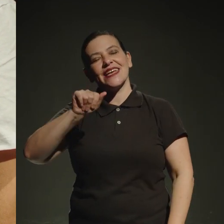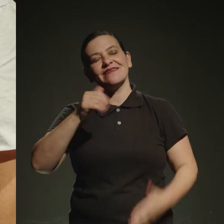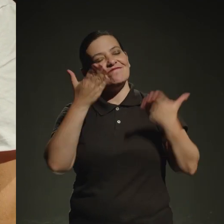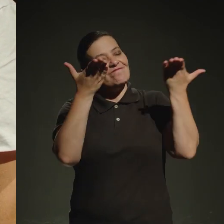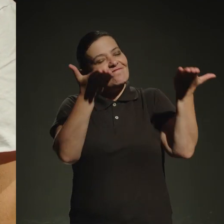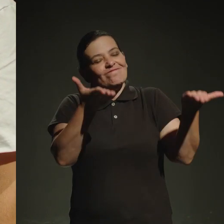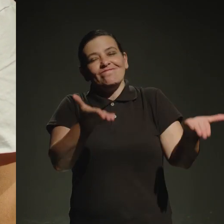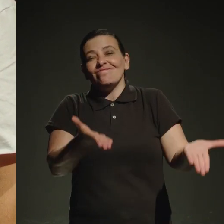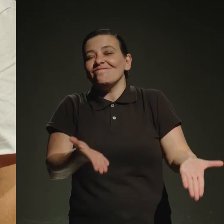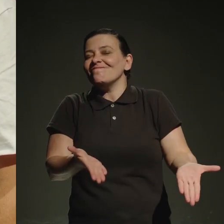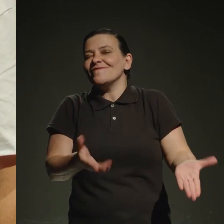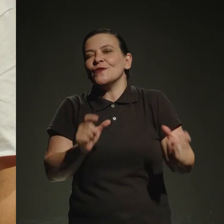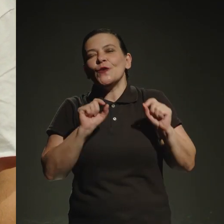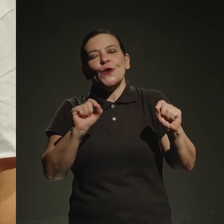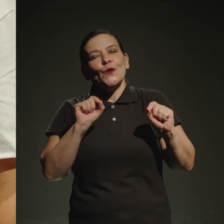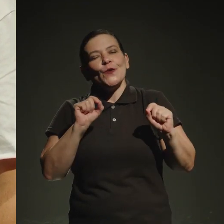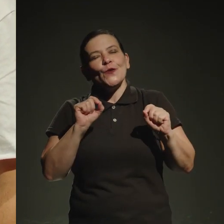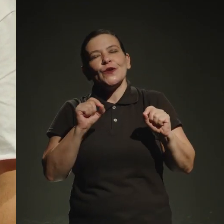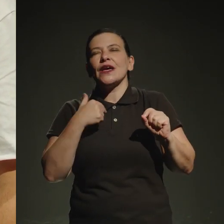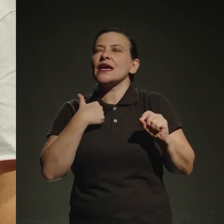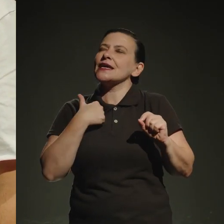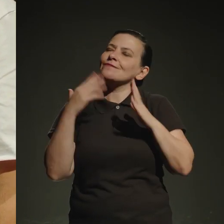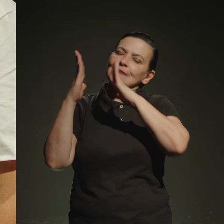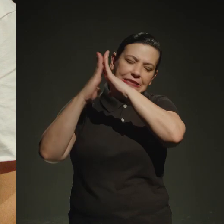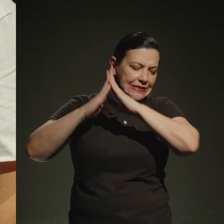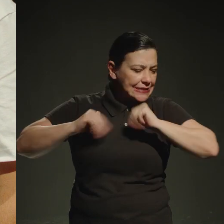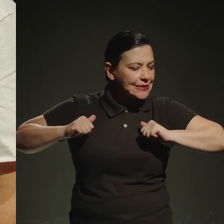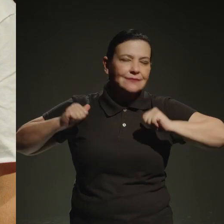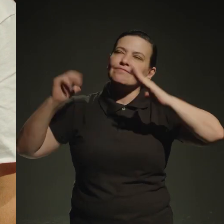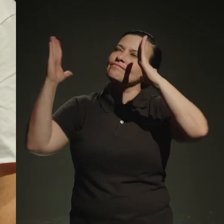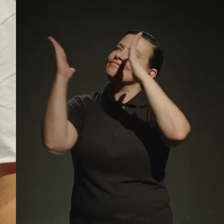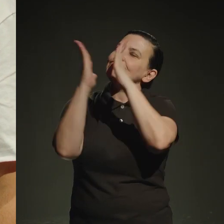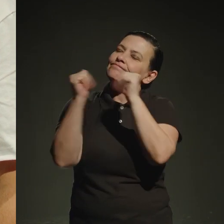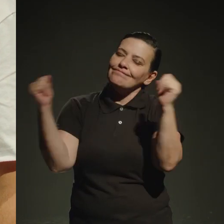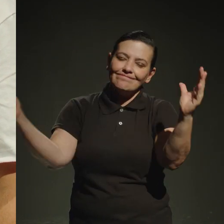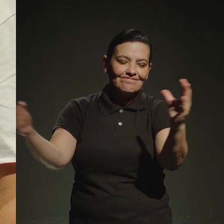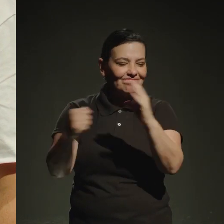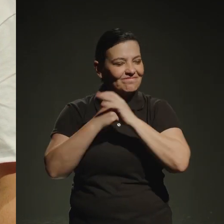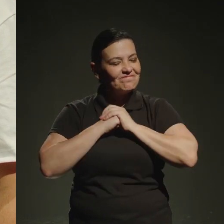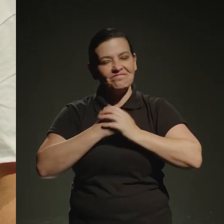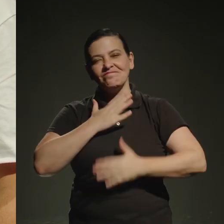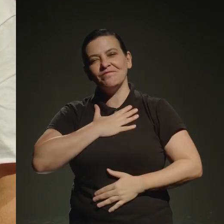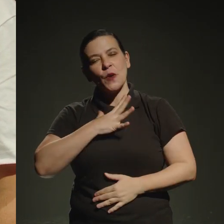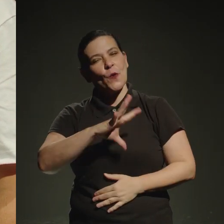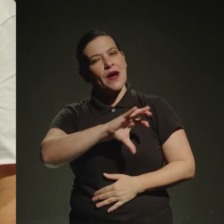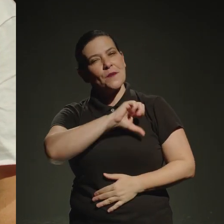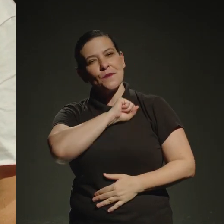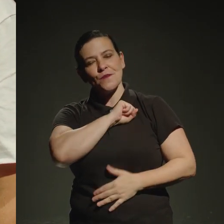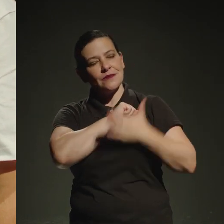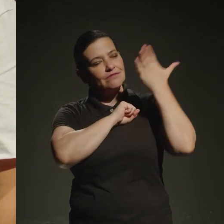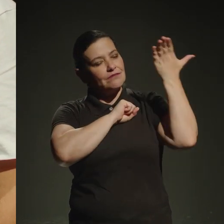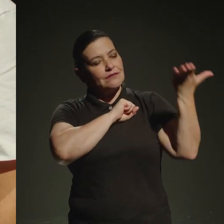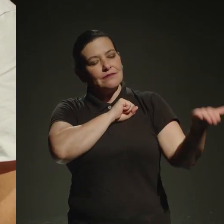que cheguem aos teus ouvidos as preces e rogos deste teu venturoso amante, por tua inaudita beleza